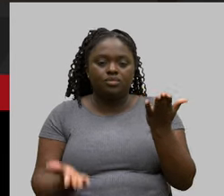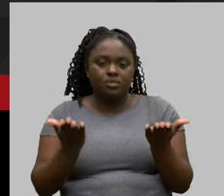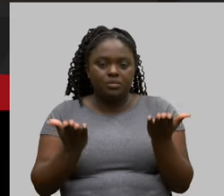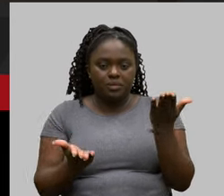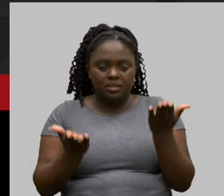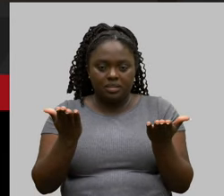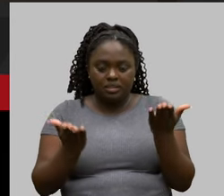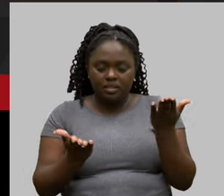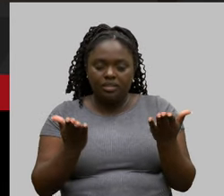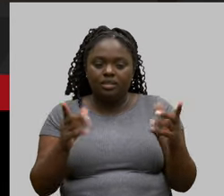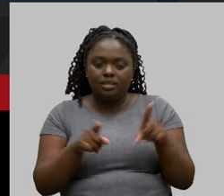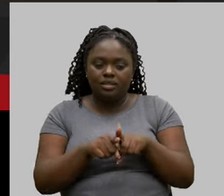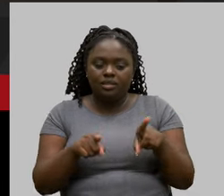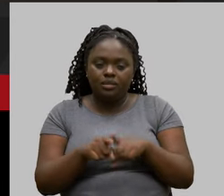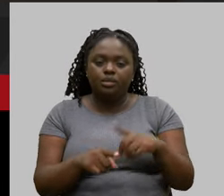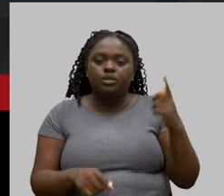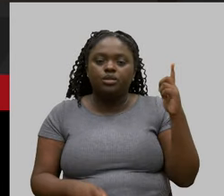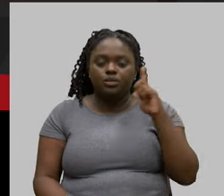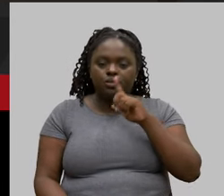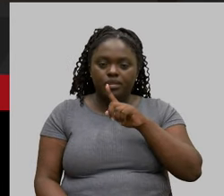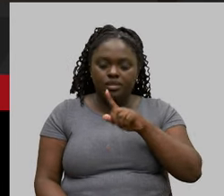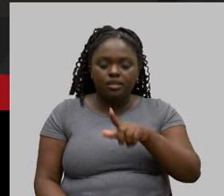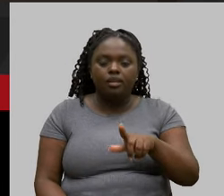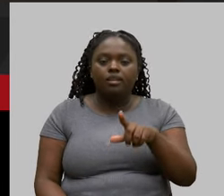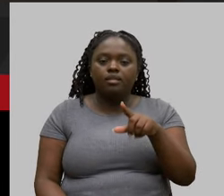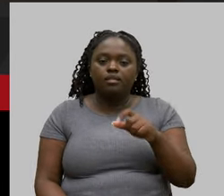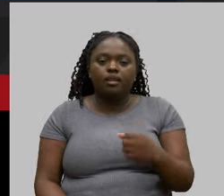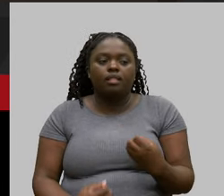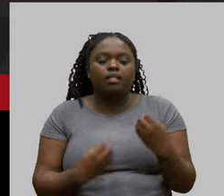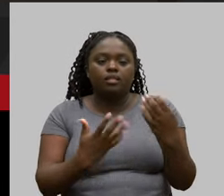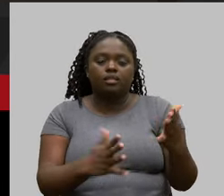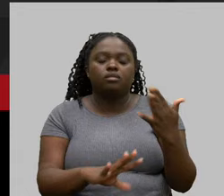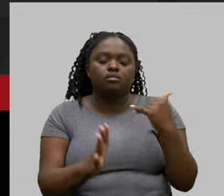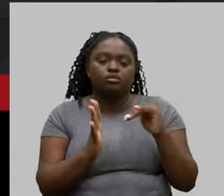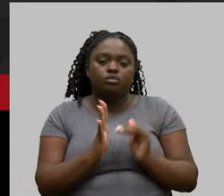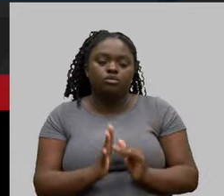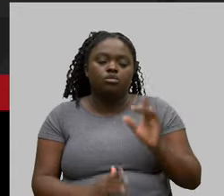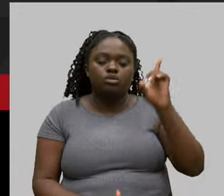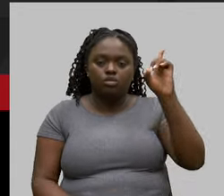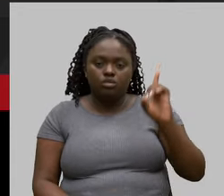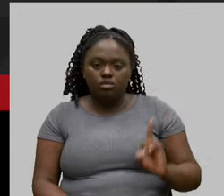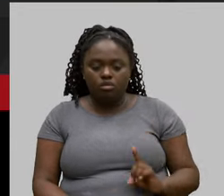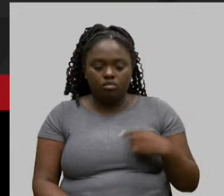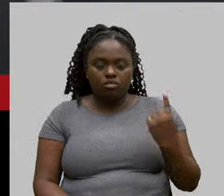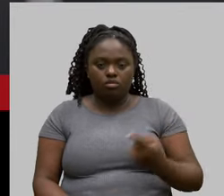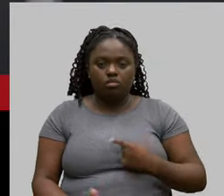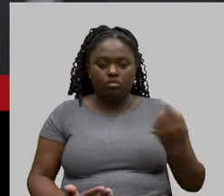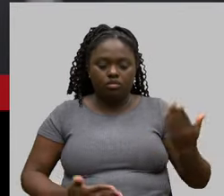e conseguir Honrar né todos os os direitos né dos nossos segurados dos nossos servidores